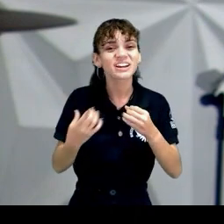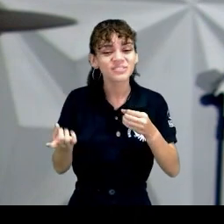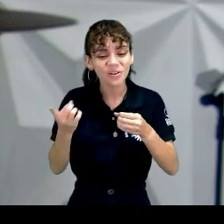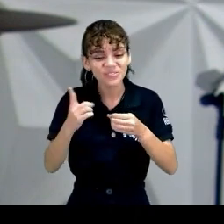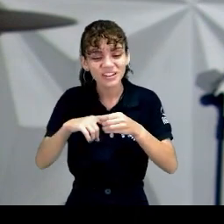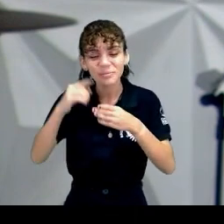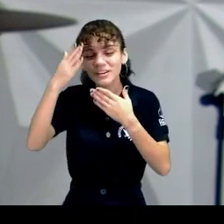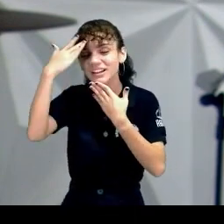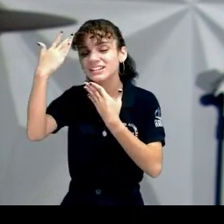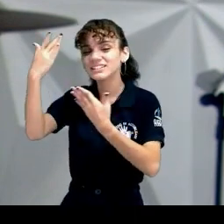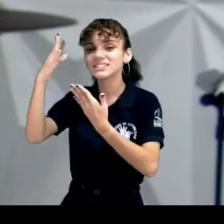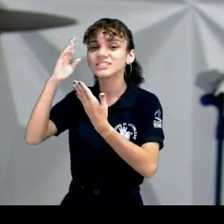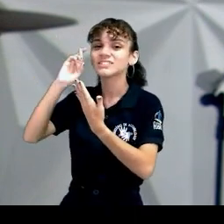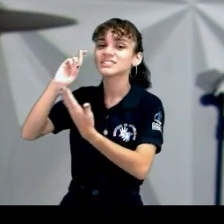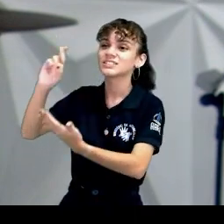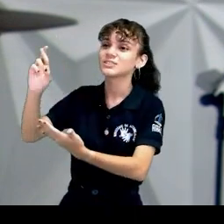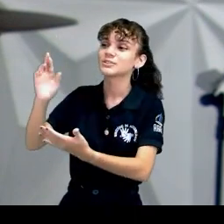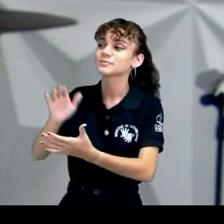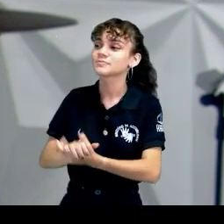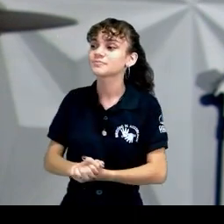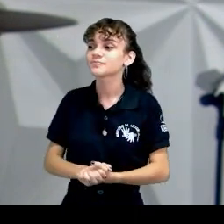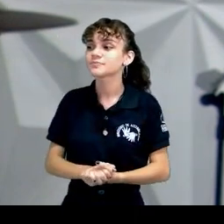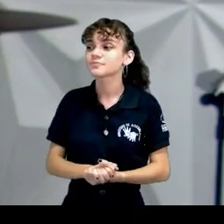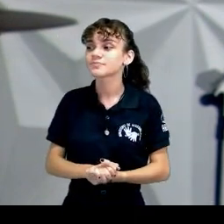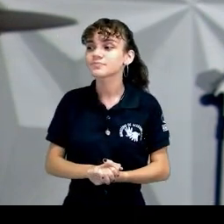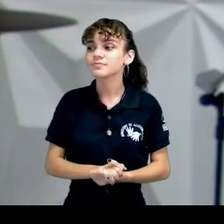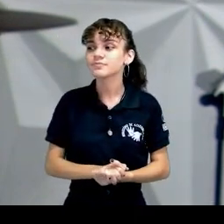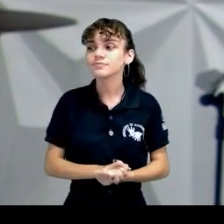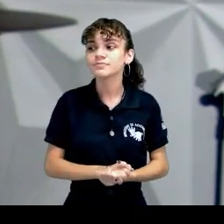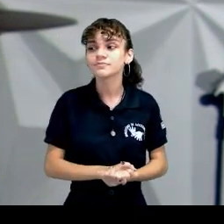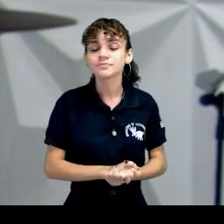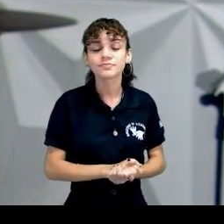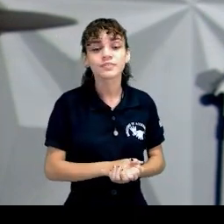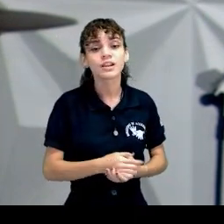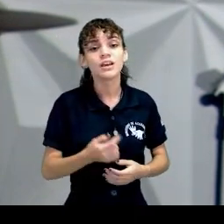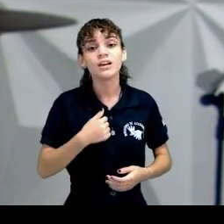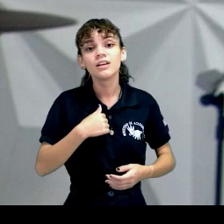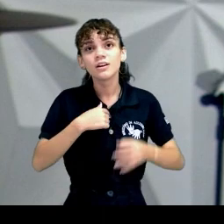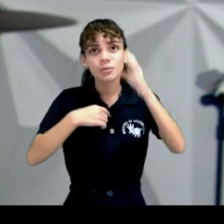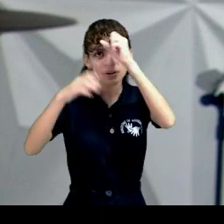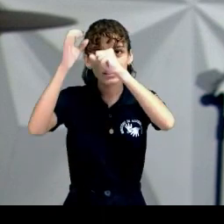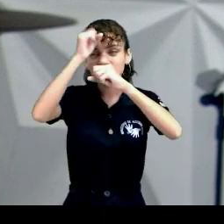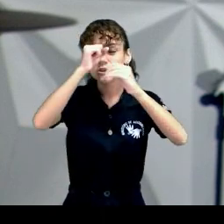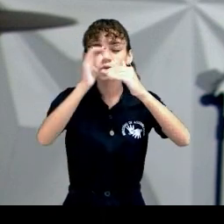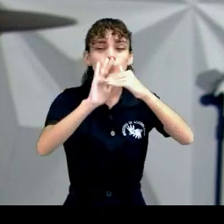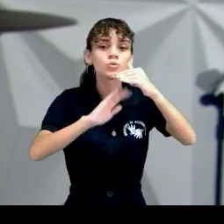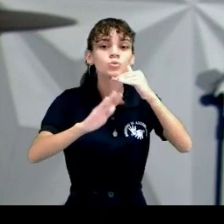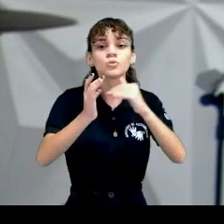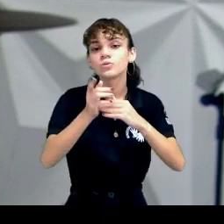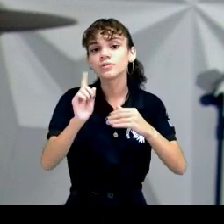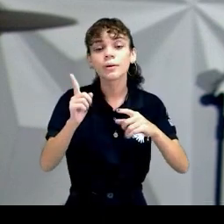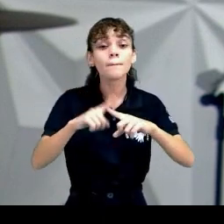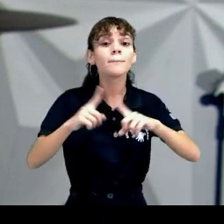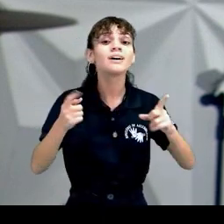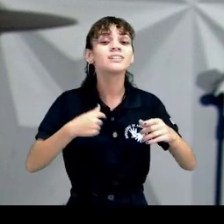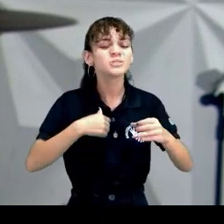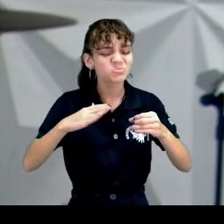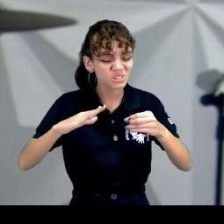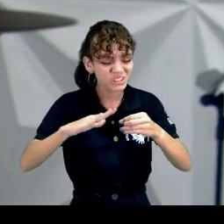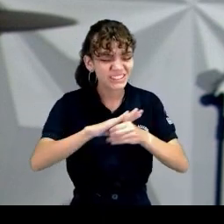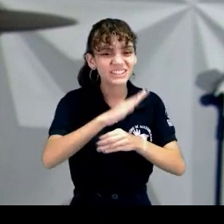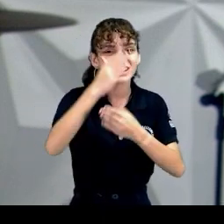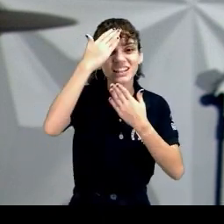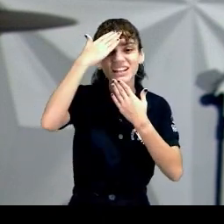gratidão por quem o Senhor é, por aquilo que o Senhor tem feito na minha vida. E eu quero voltar correndo, eu